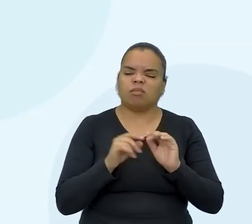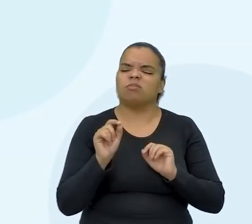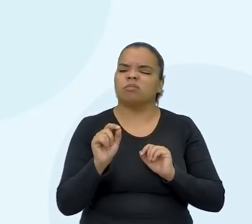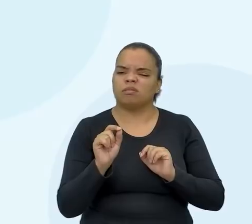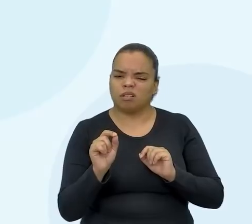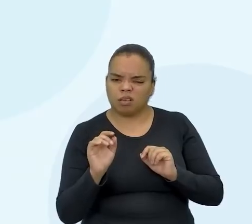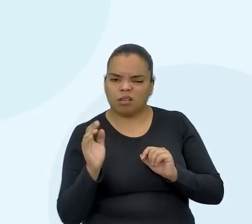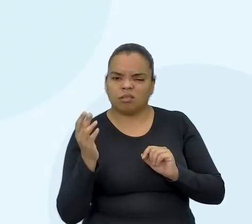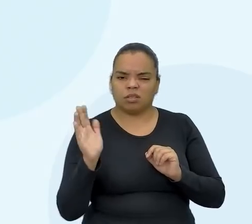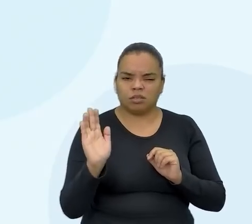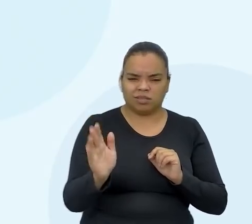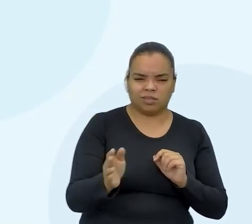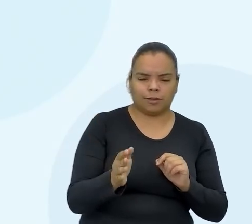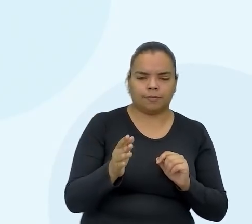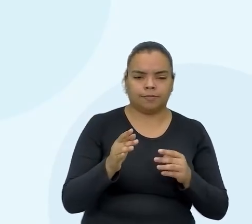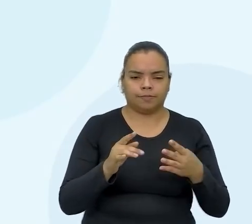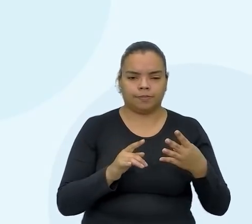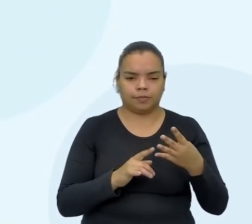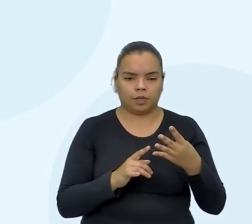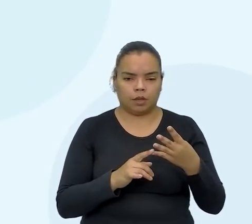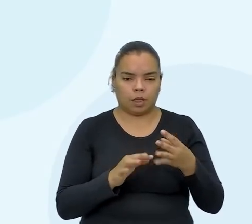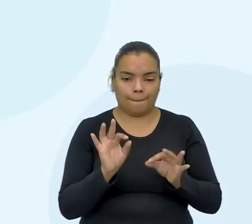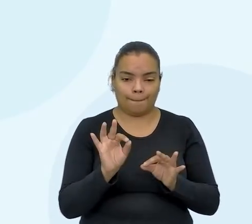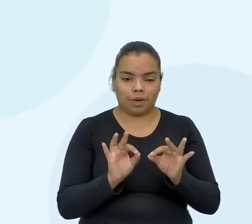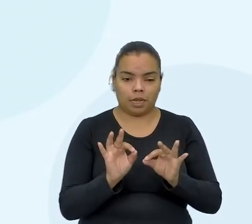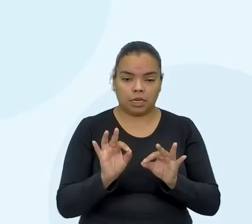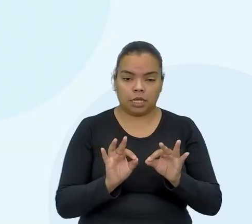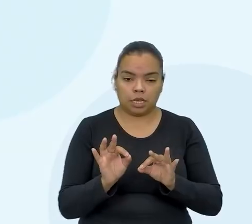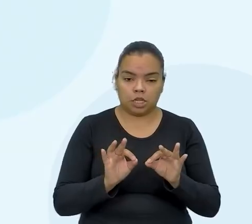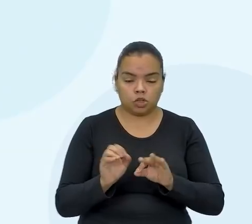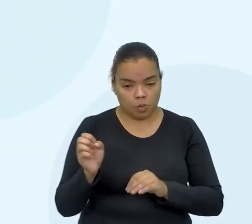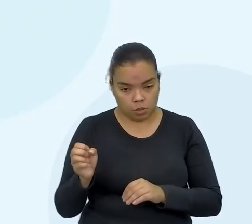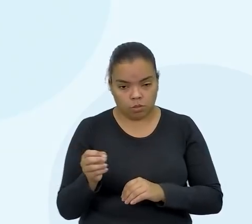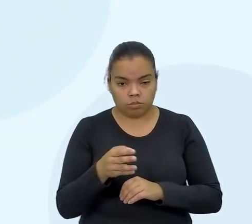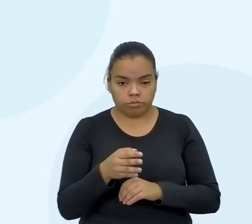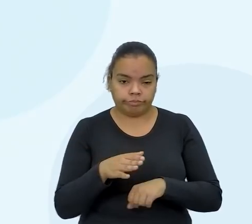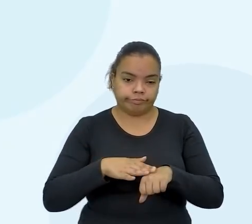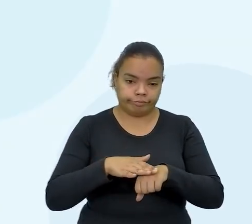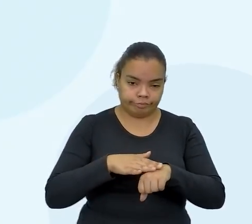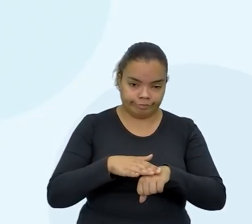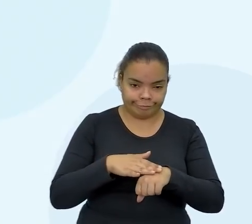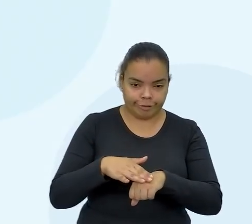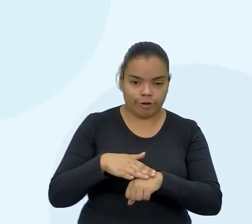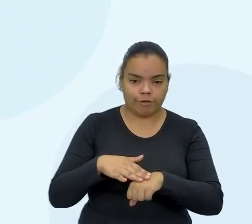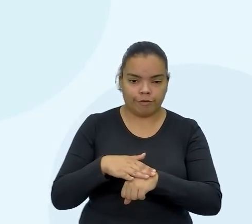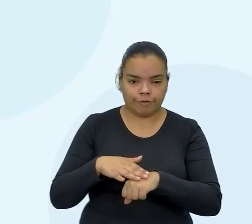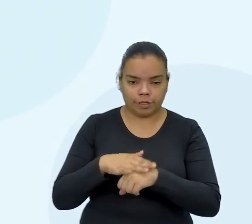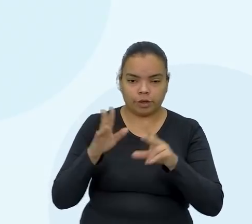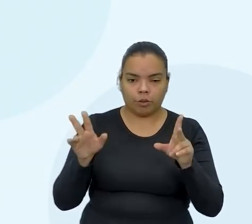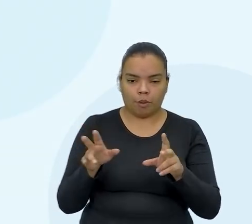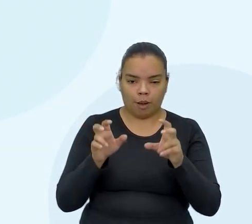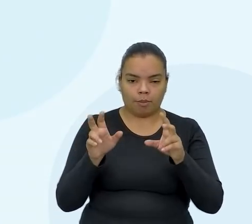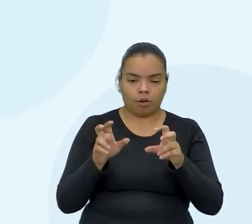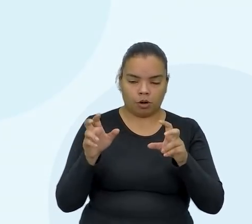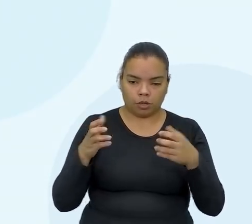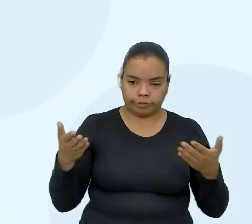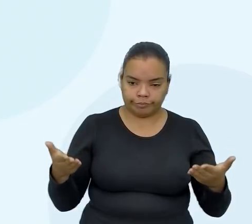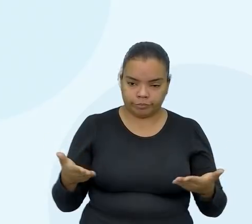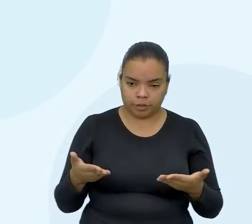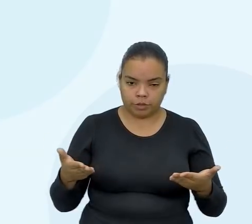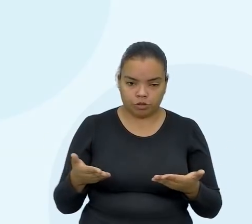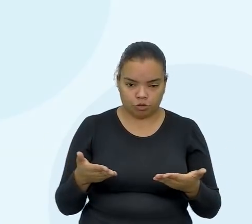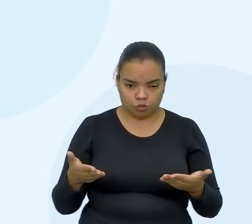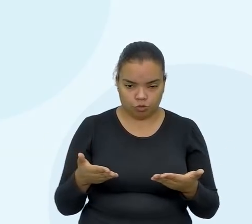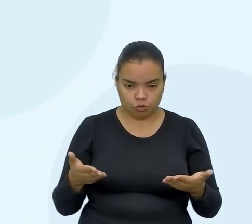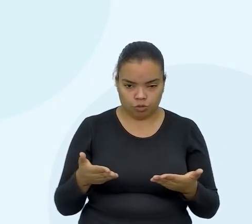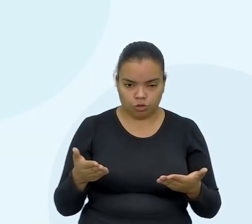2, né? E que você realize um planejamento, então, de uma nova discussão e aborde o tema tema de hoje,